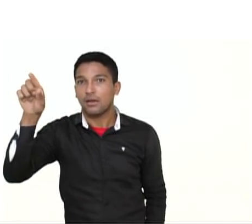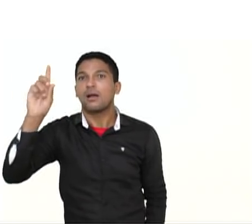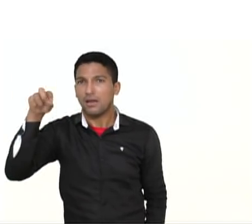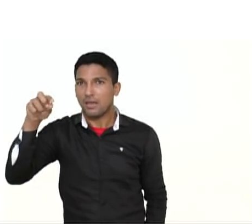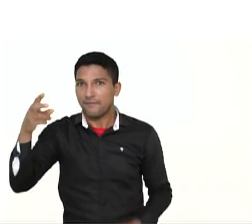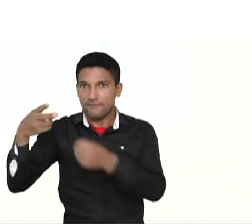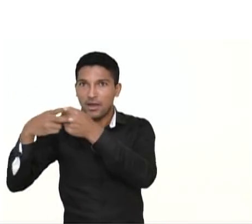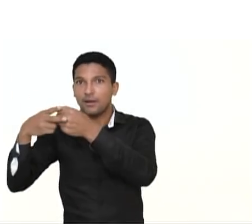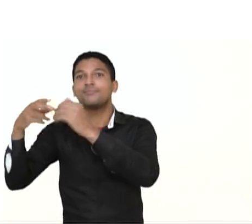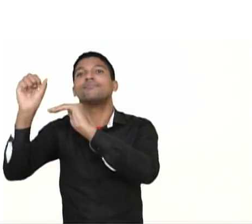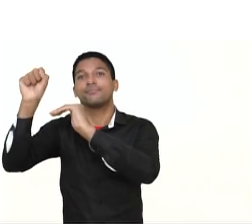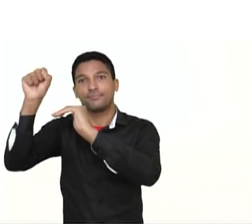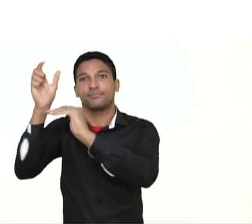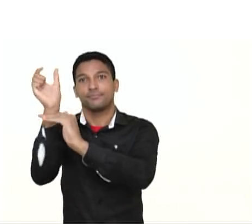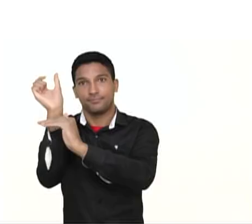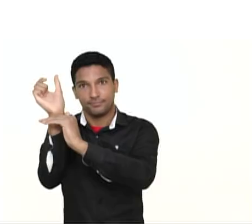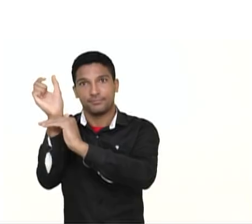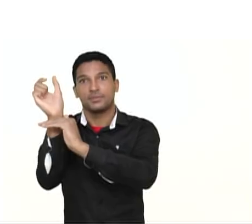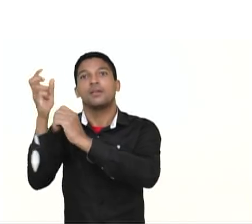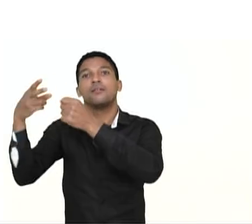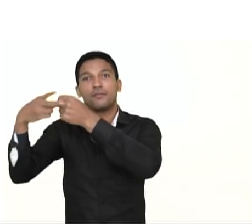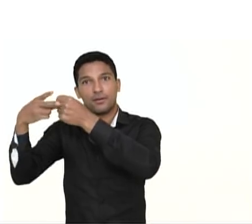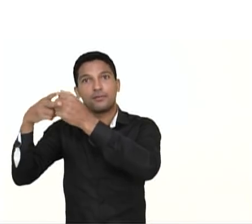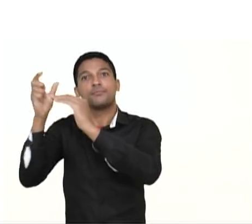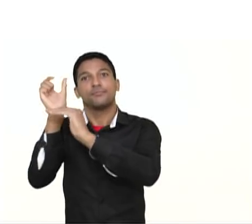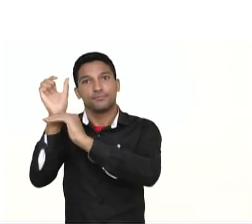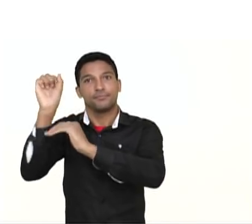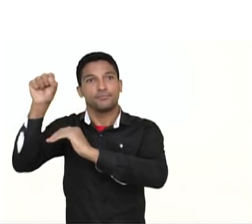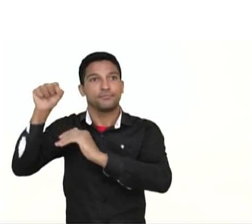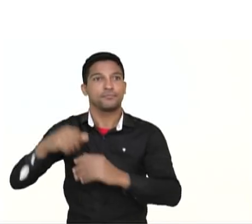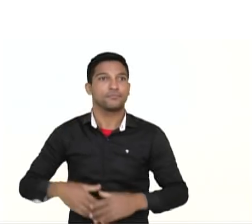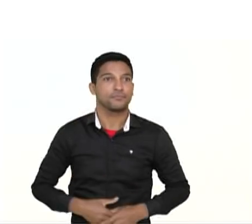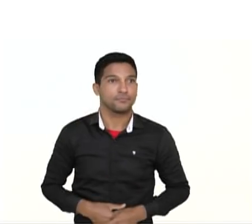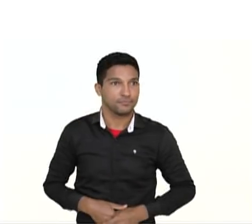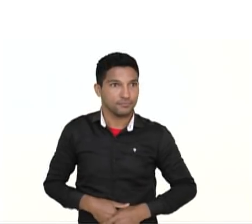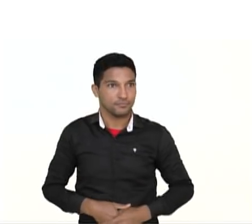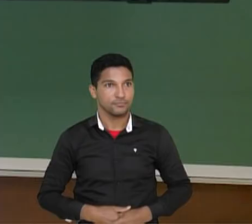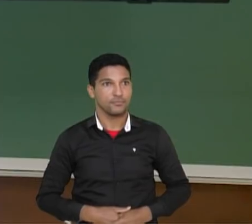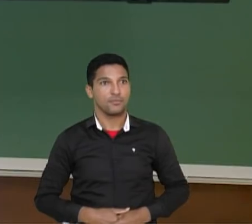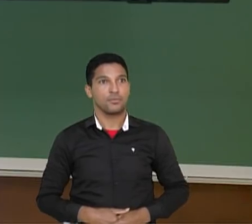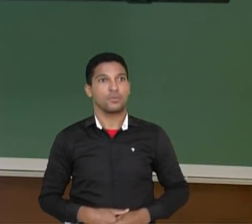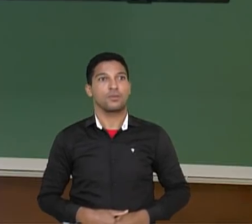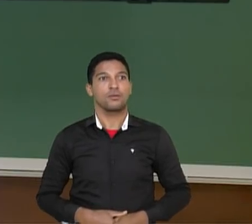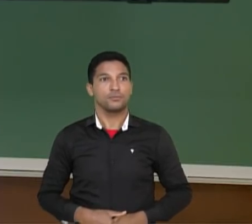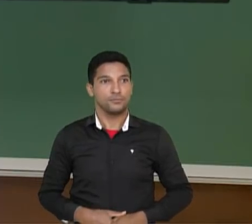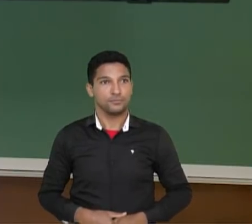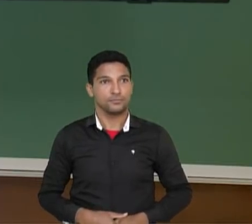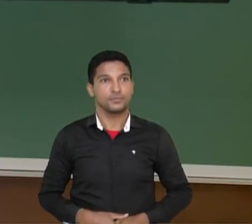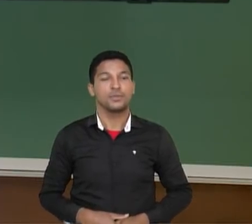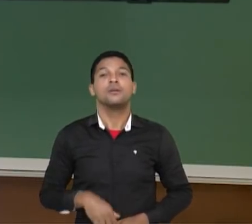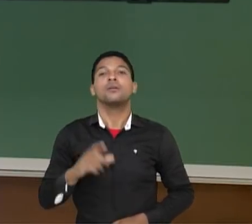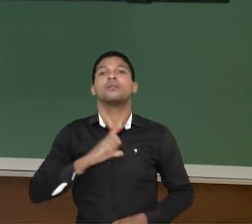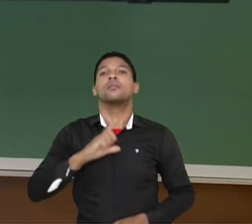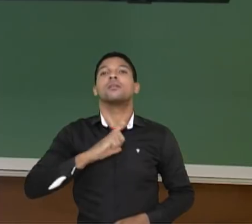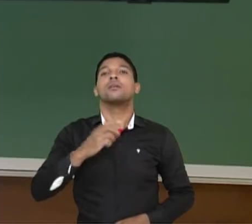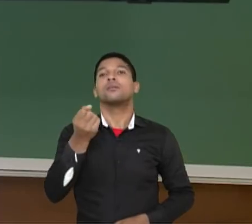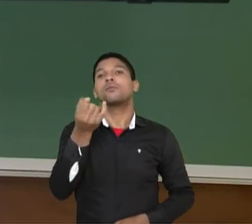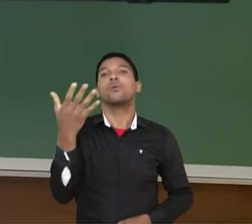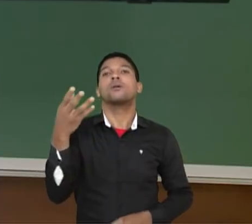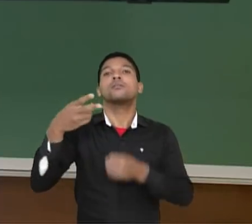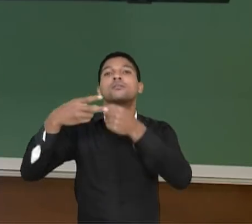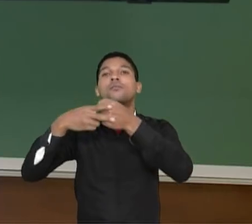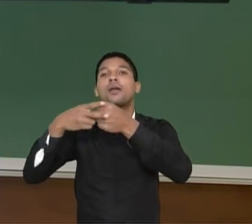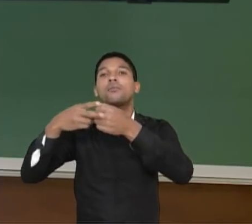destruição ambiental. Essa continuação da frase não se configura como verbo, portanto, nós temos apenas